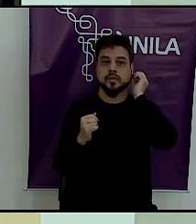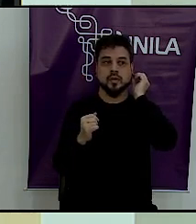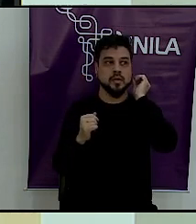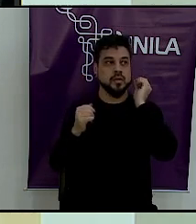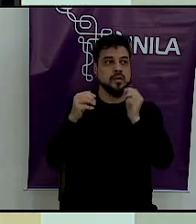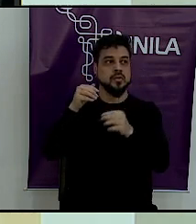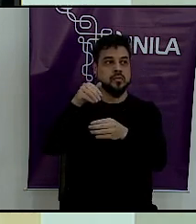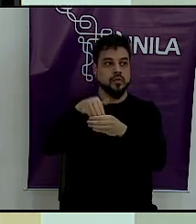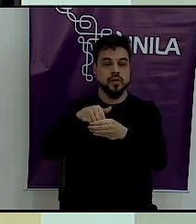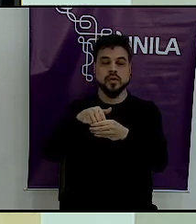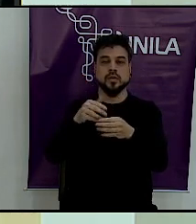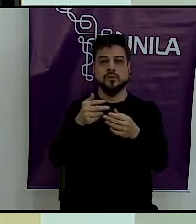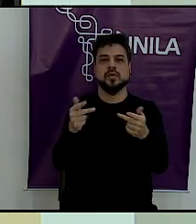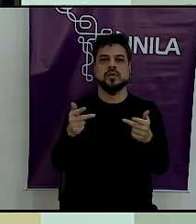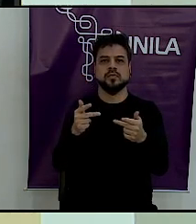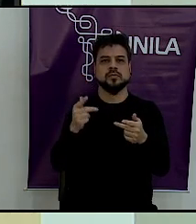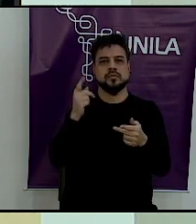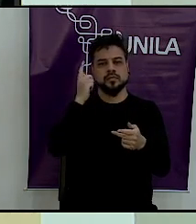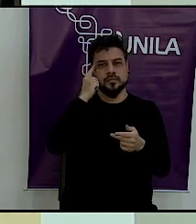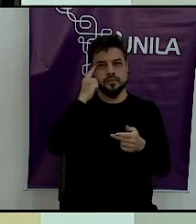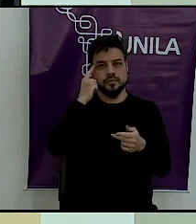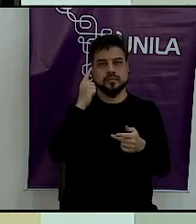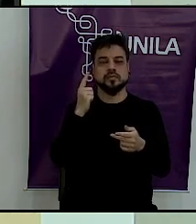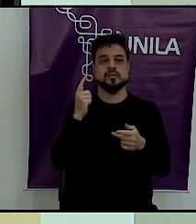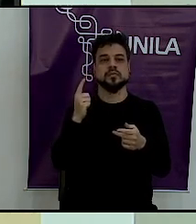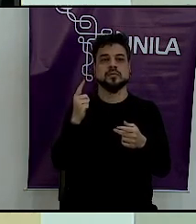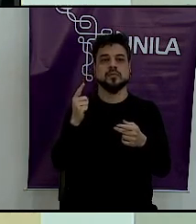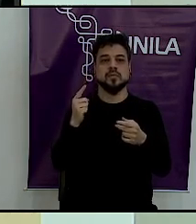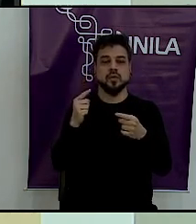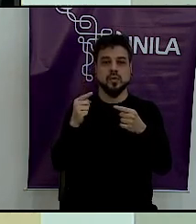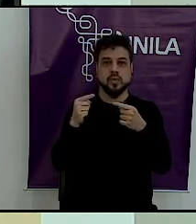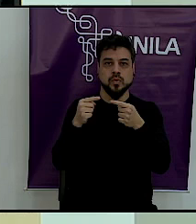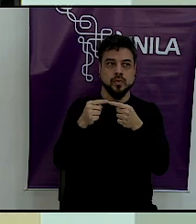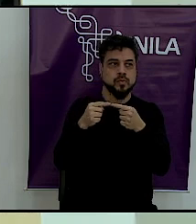nas ações que acham que mereçam, né? Enfim, que